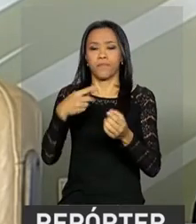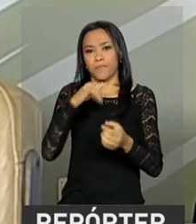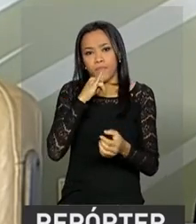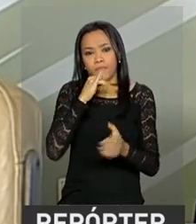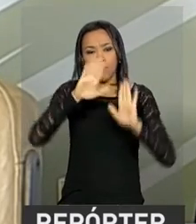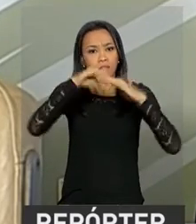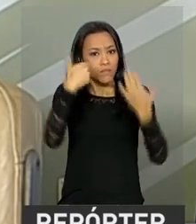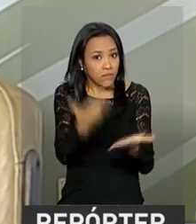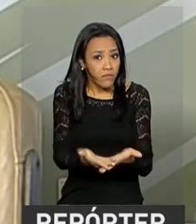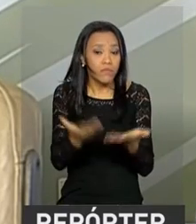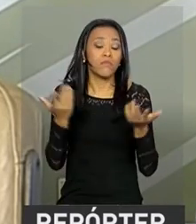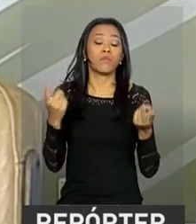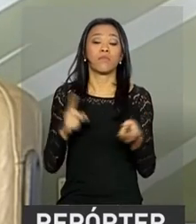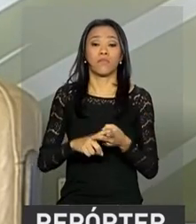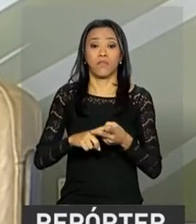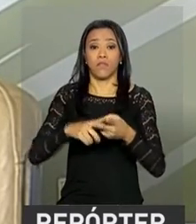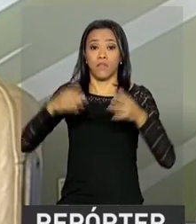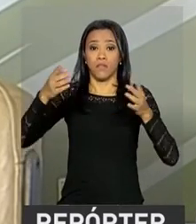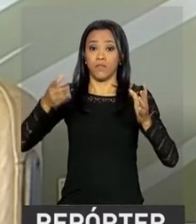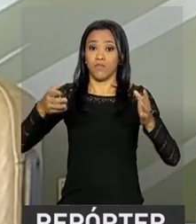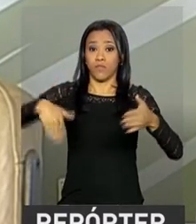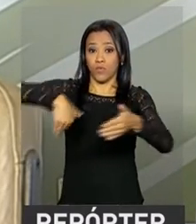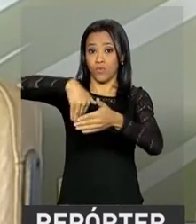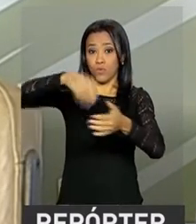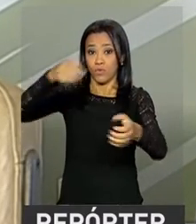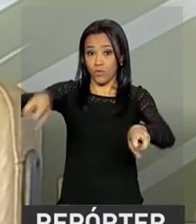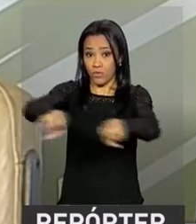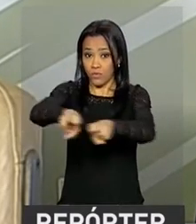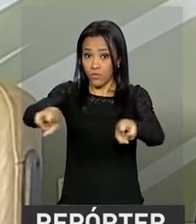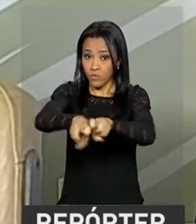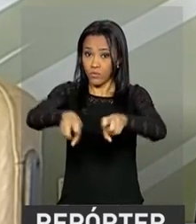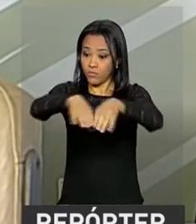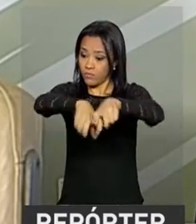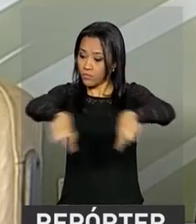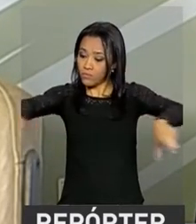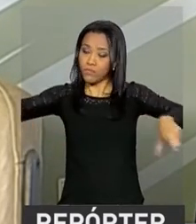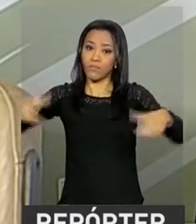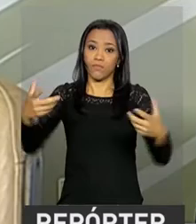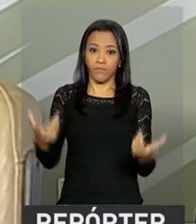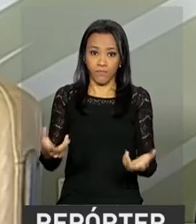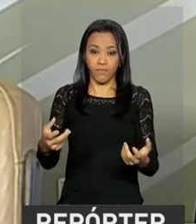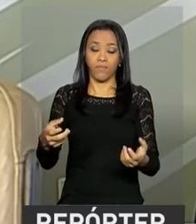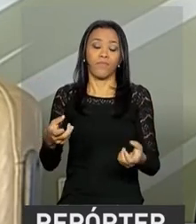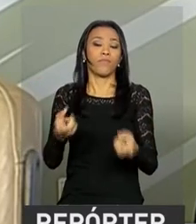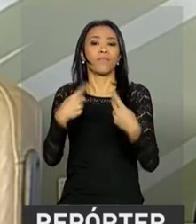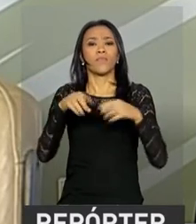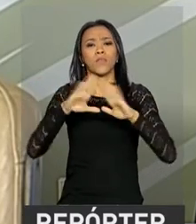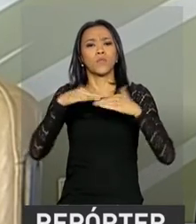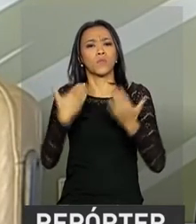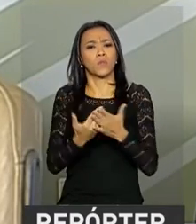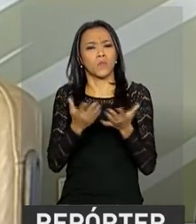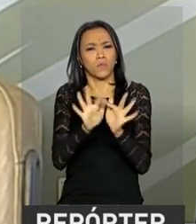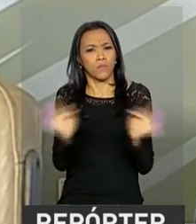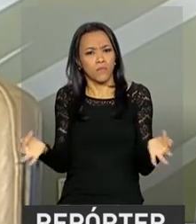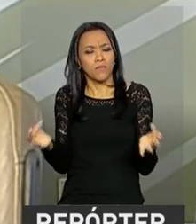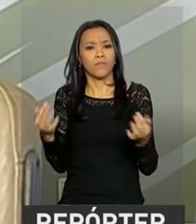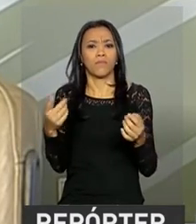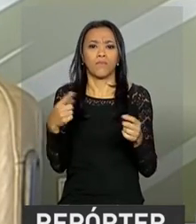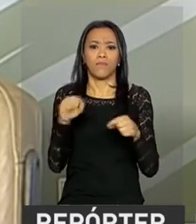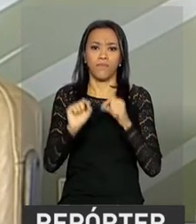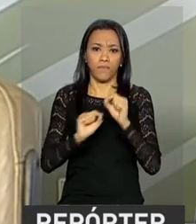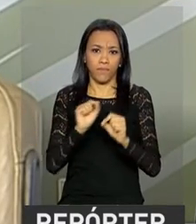e quadras esportivas são escolas pequeno porte centros de